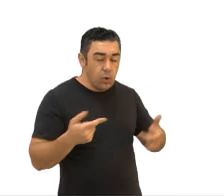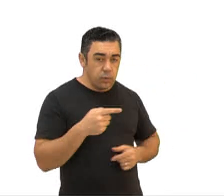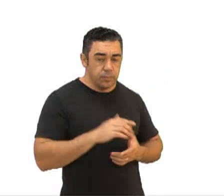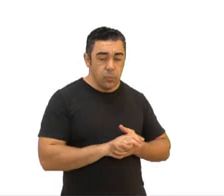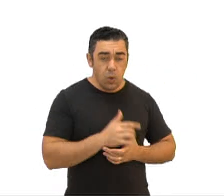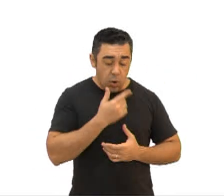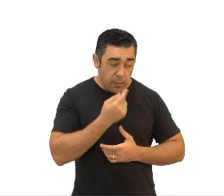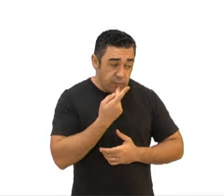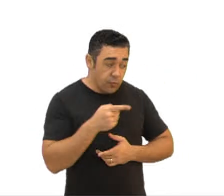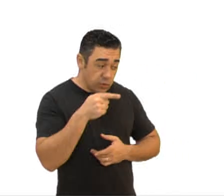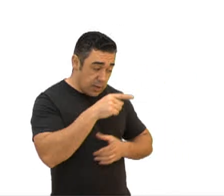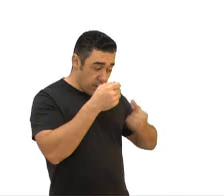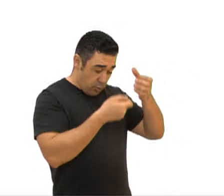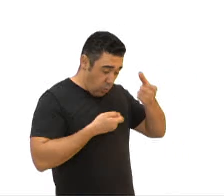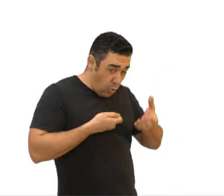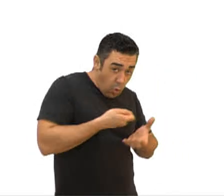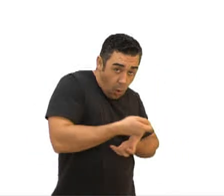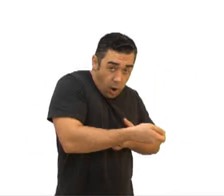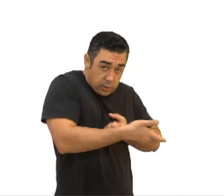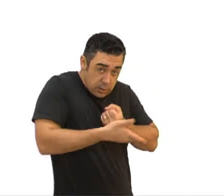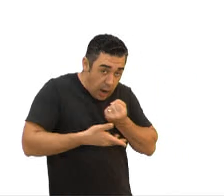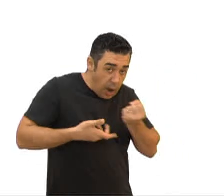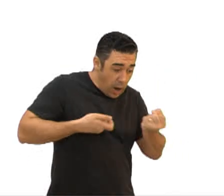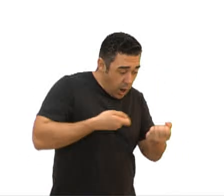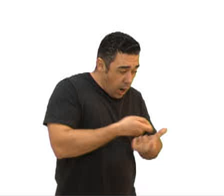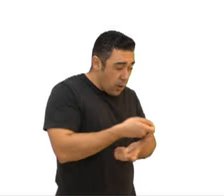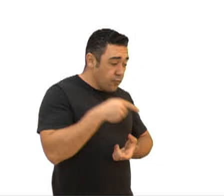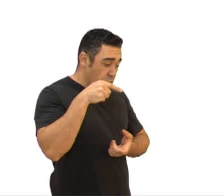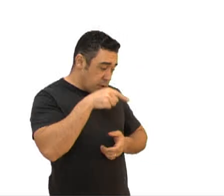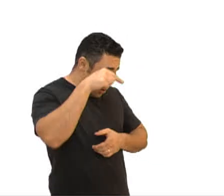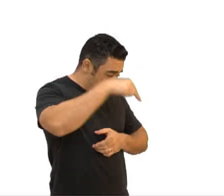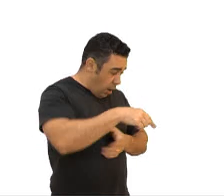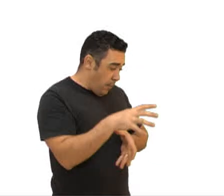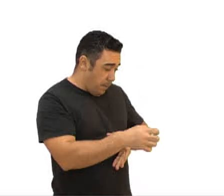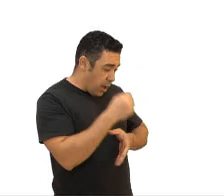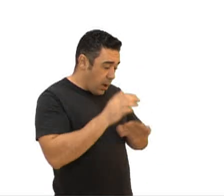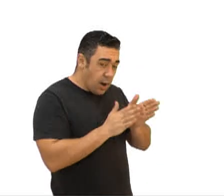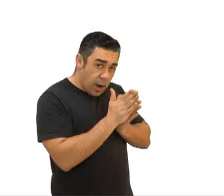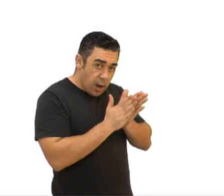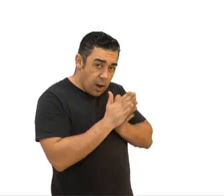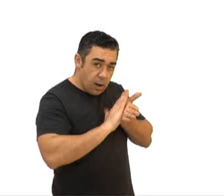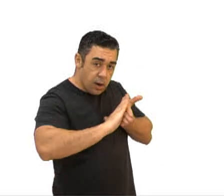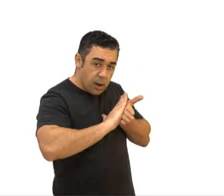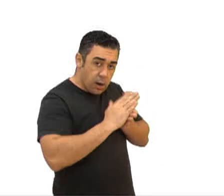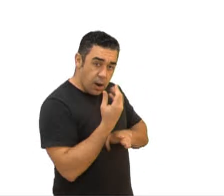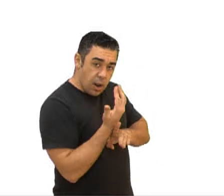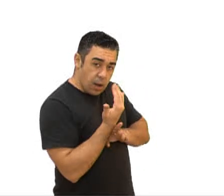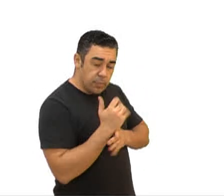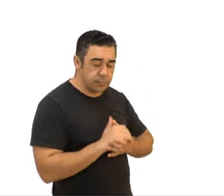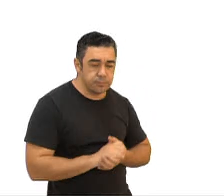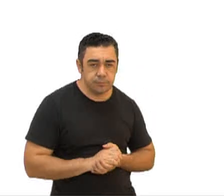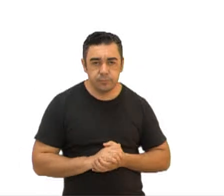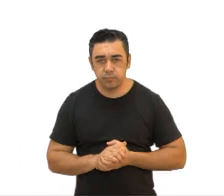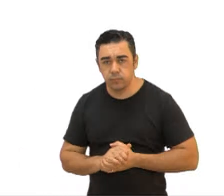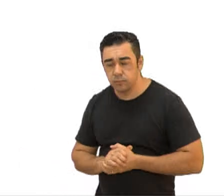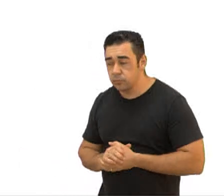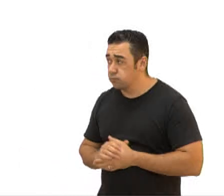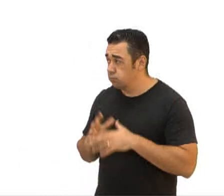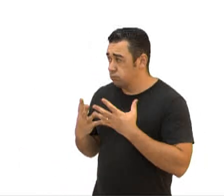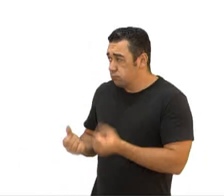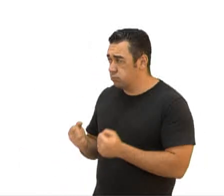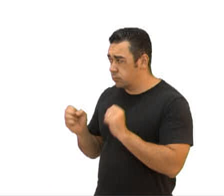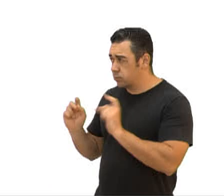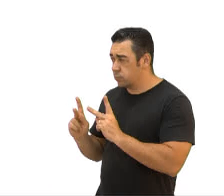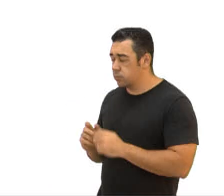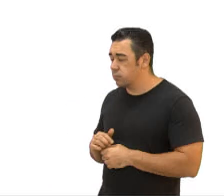por uma corda. Lá dentro viu o grande tesouro e ficou maravilhado. Encheu os bolsos com joias e brilhantes.